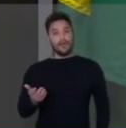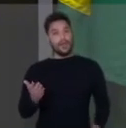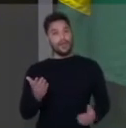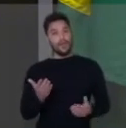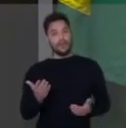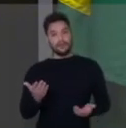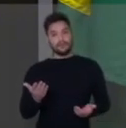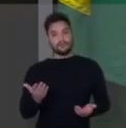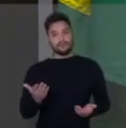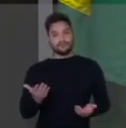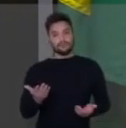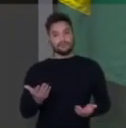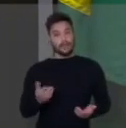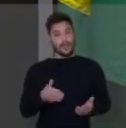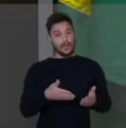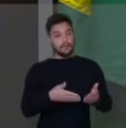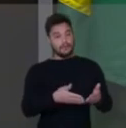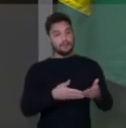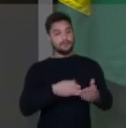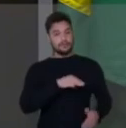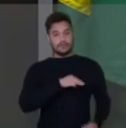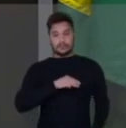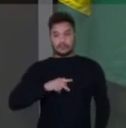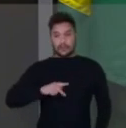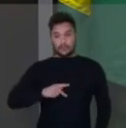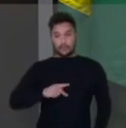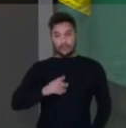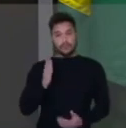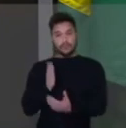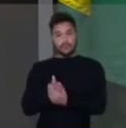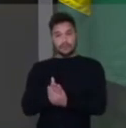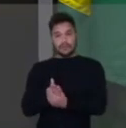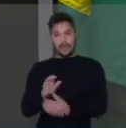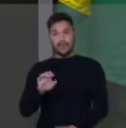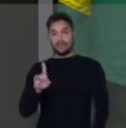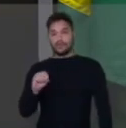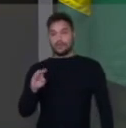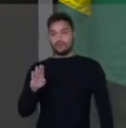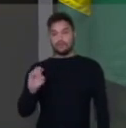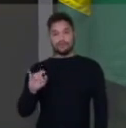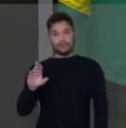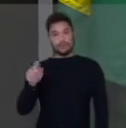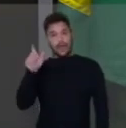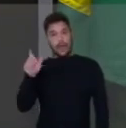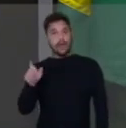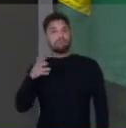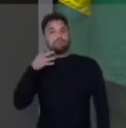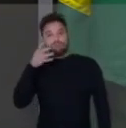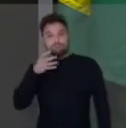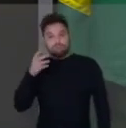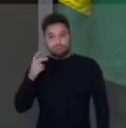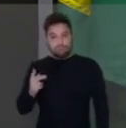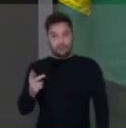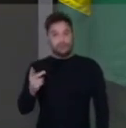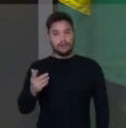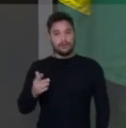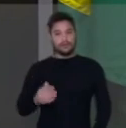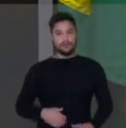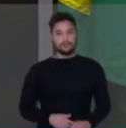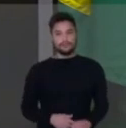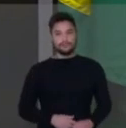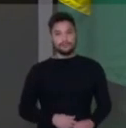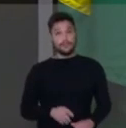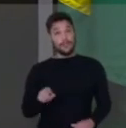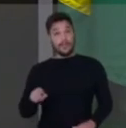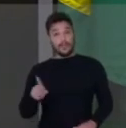Ministério Público Federal contra o Eduardo Bolsonaro, por falas dele aqui na tribuna e fala dele em manifestação. Esse é o